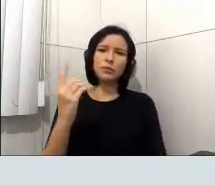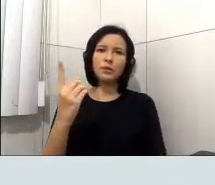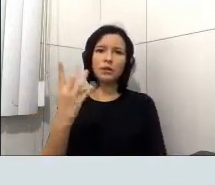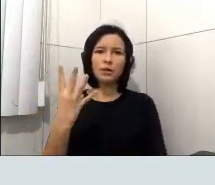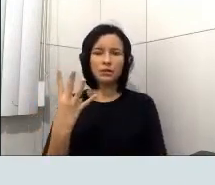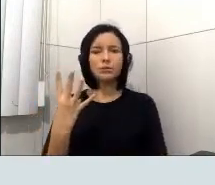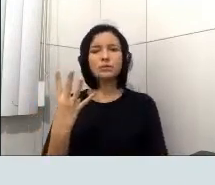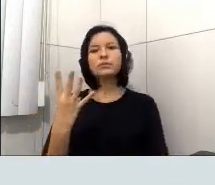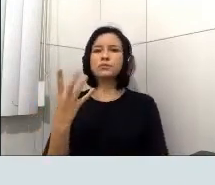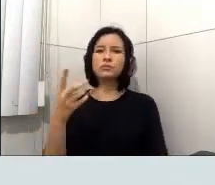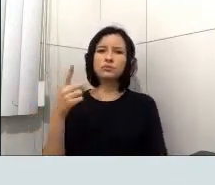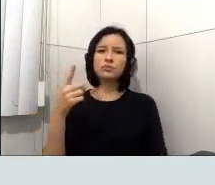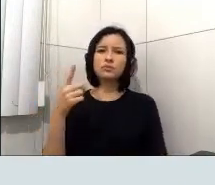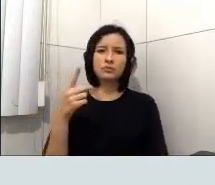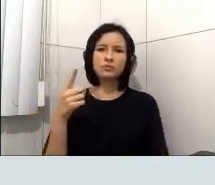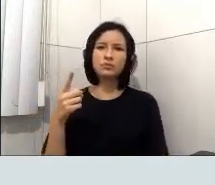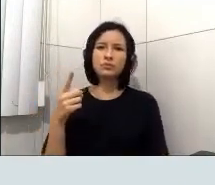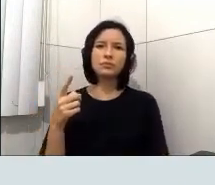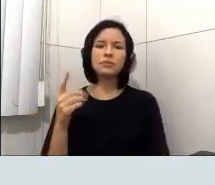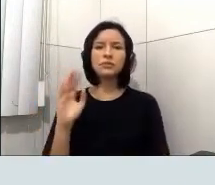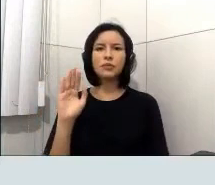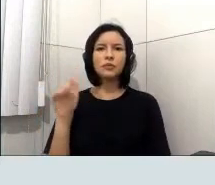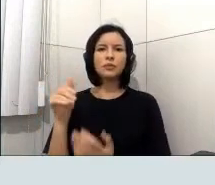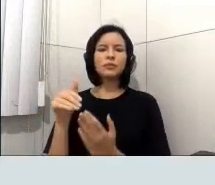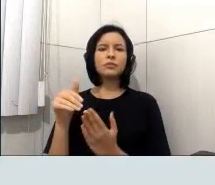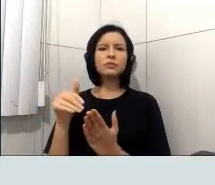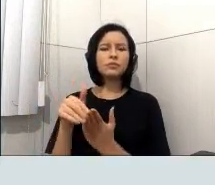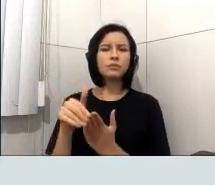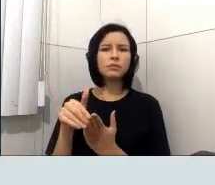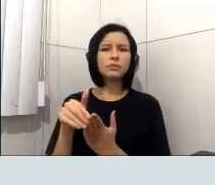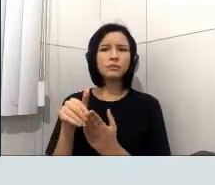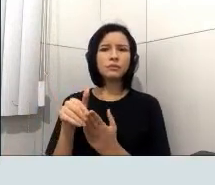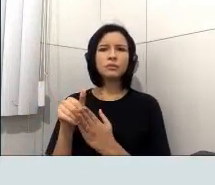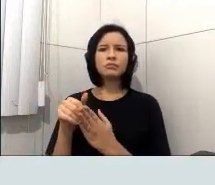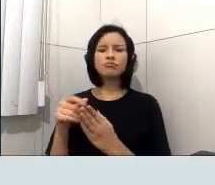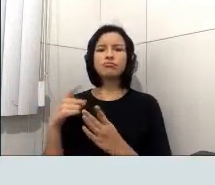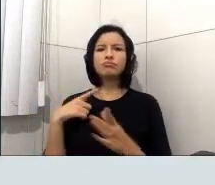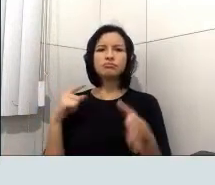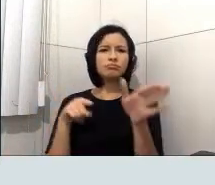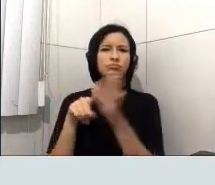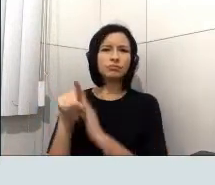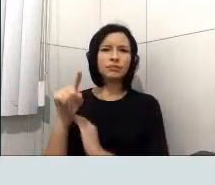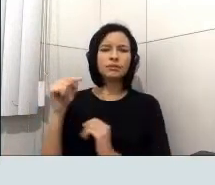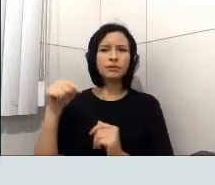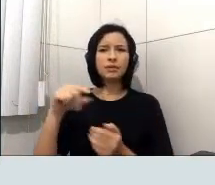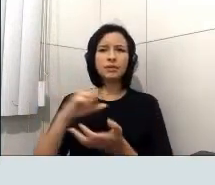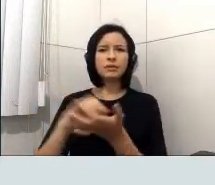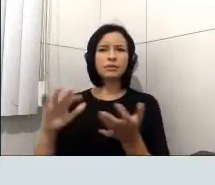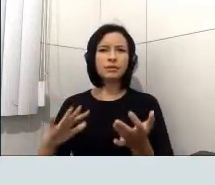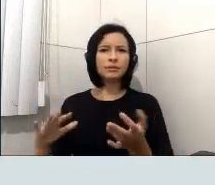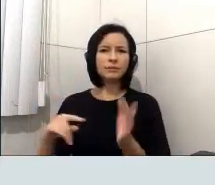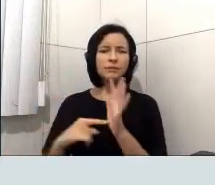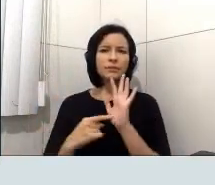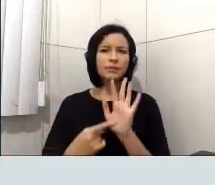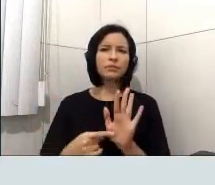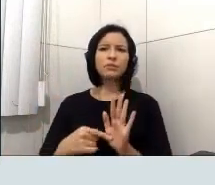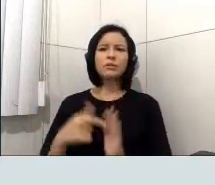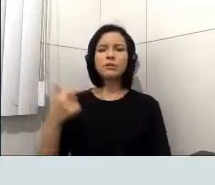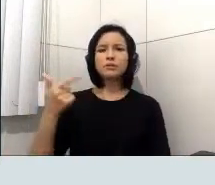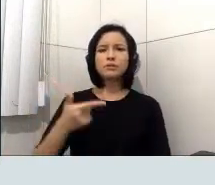Essa vai ser a nossa última questão. Tem uma questão mais para baixo, mas eu acabei não colocando a figura